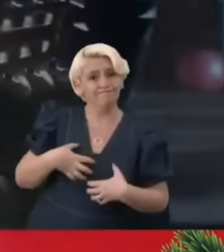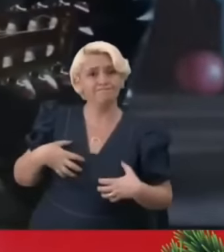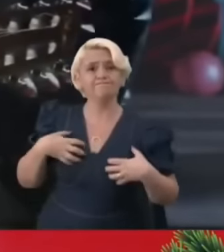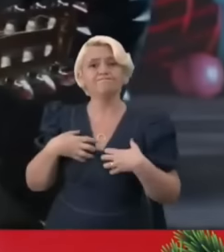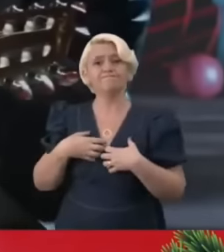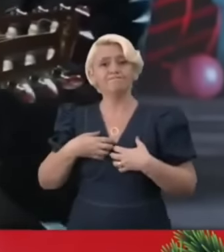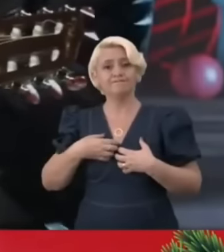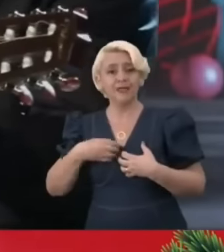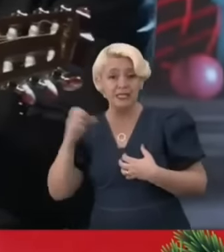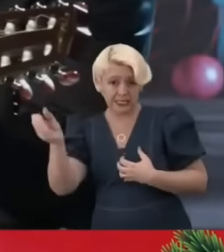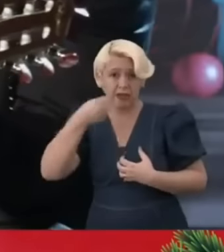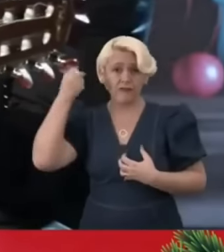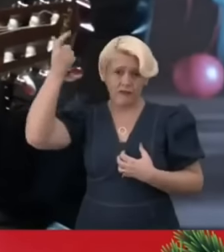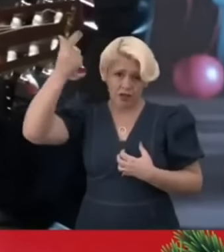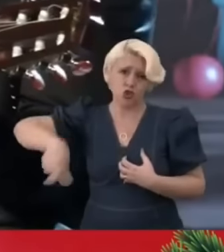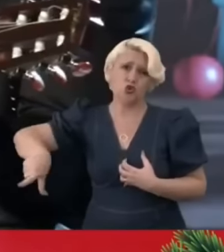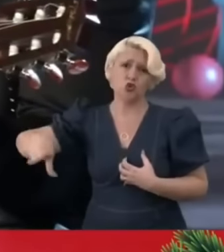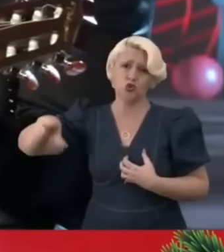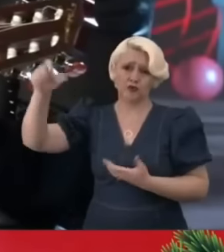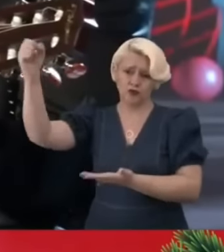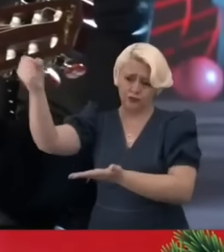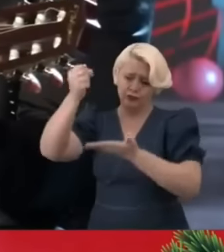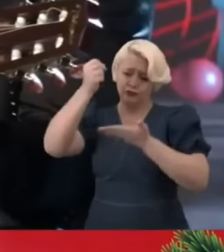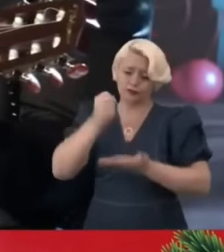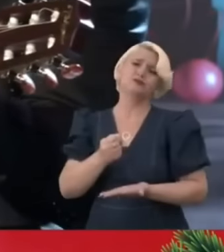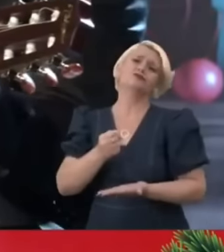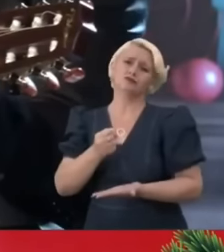Traga mais uma garrafa,